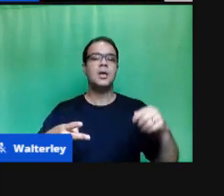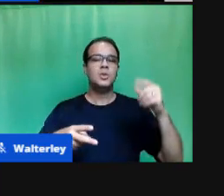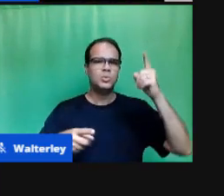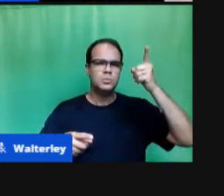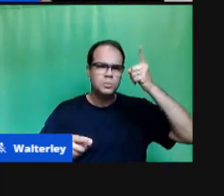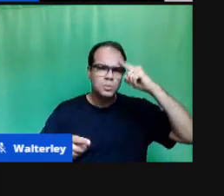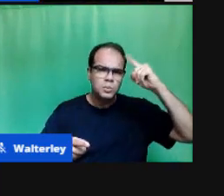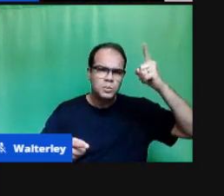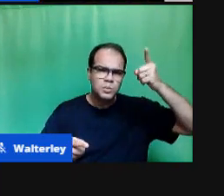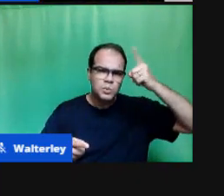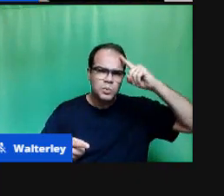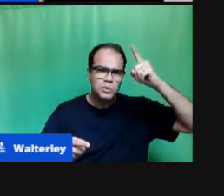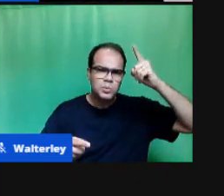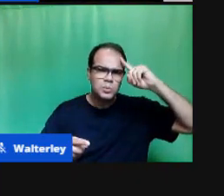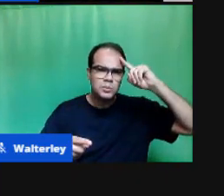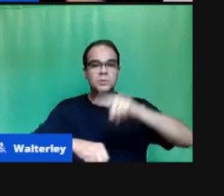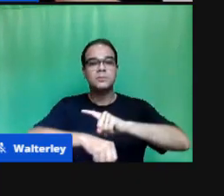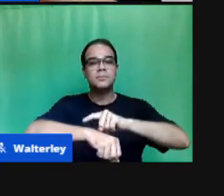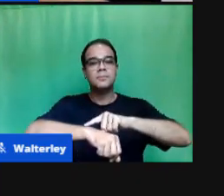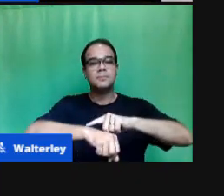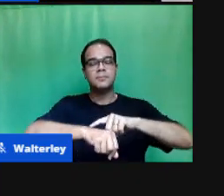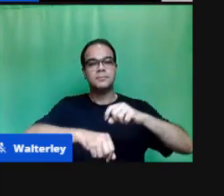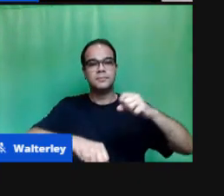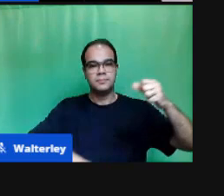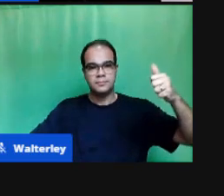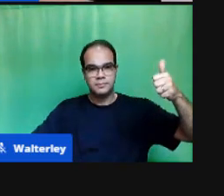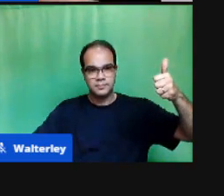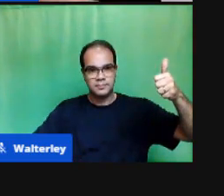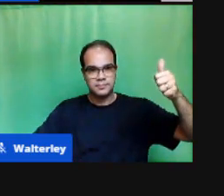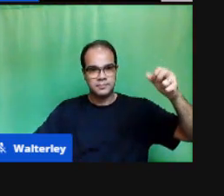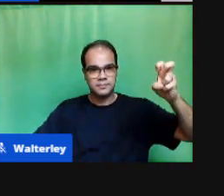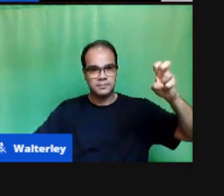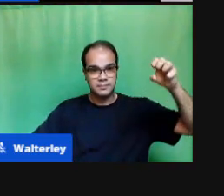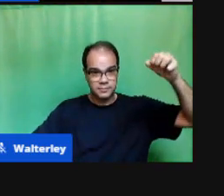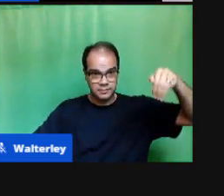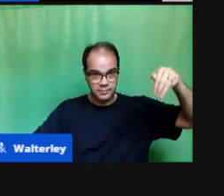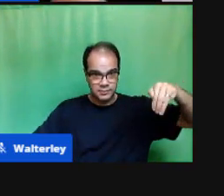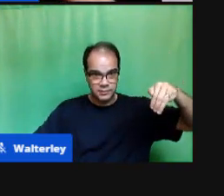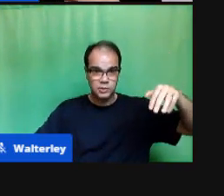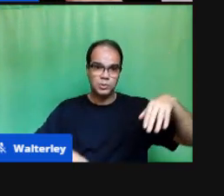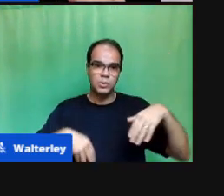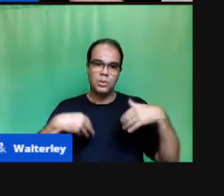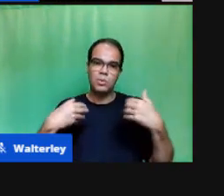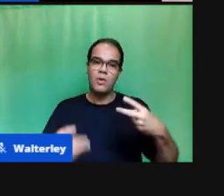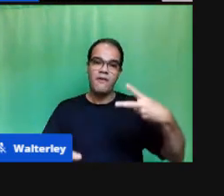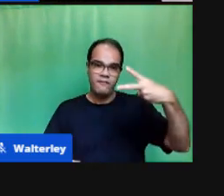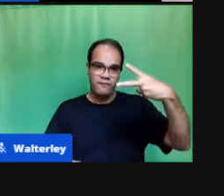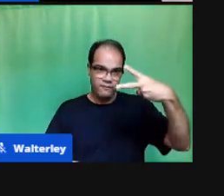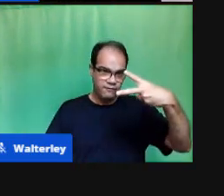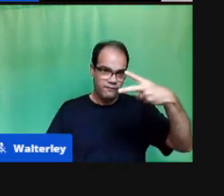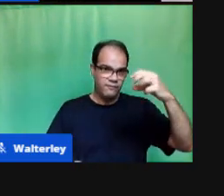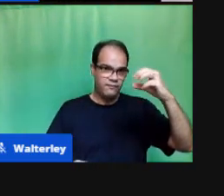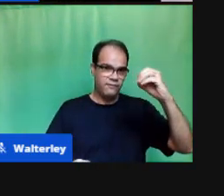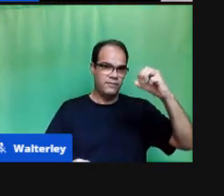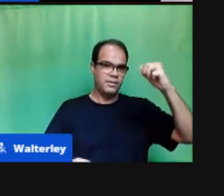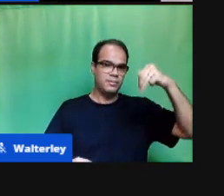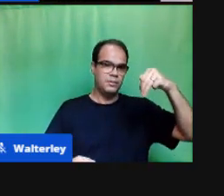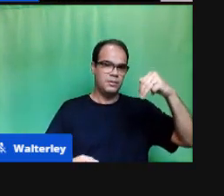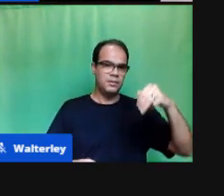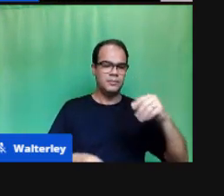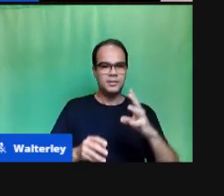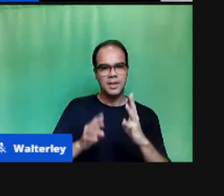no mínimo 15 e no máximo 20 minutos de atividades de